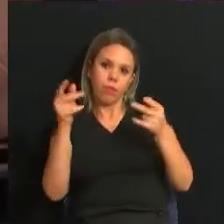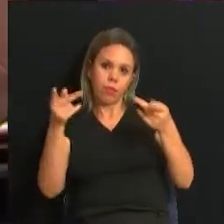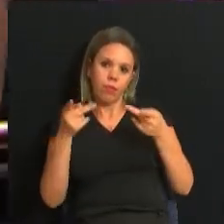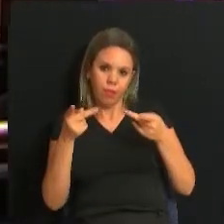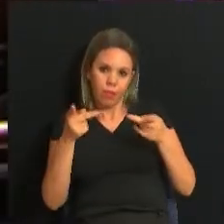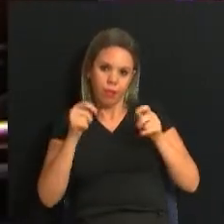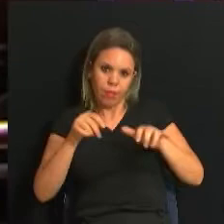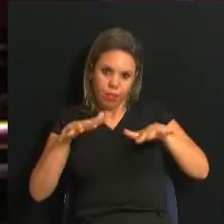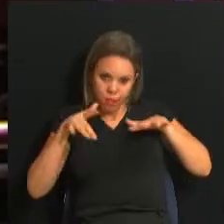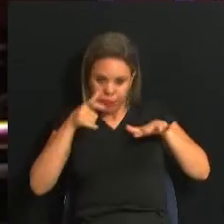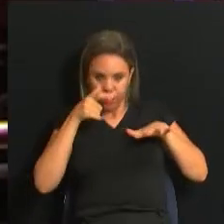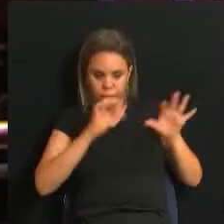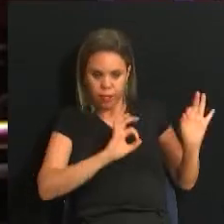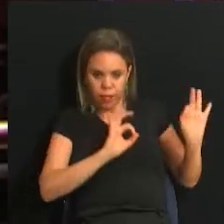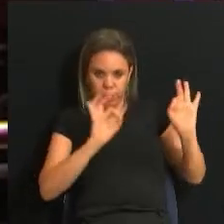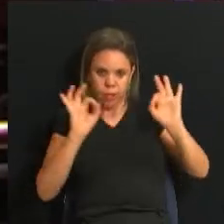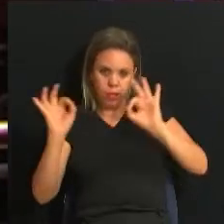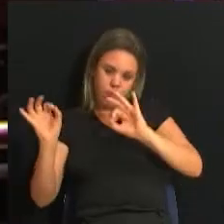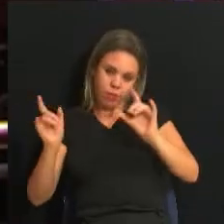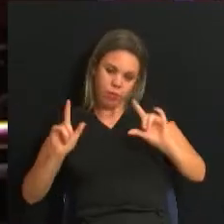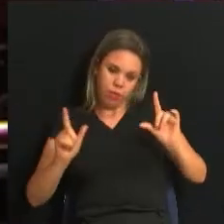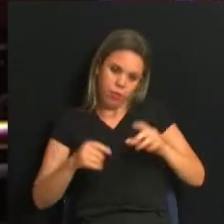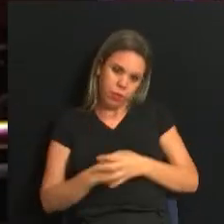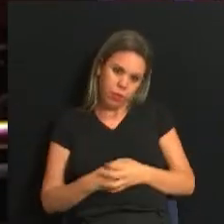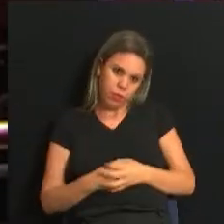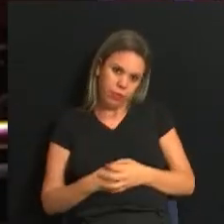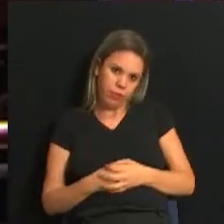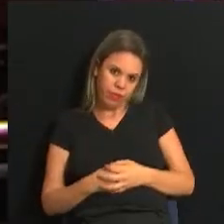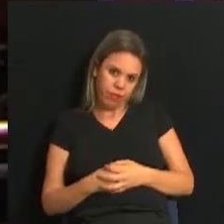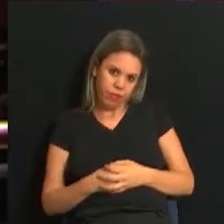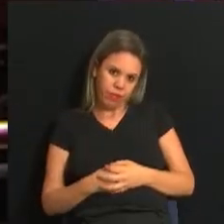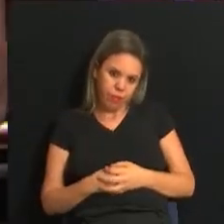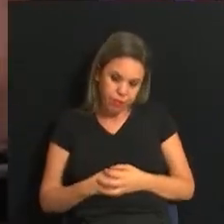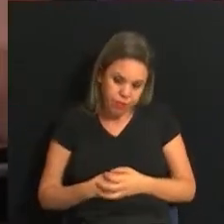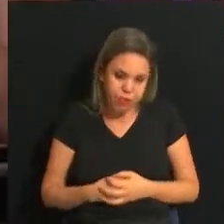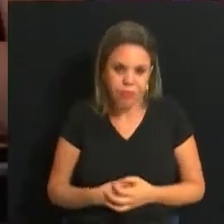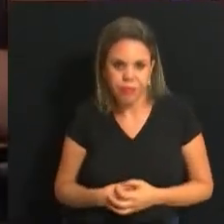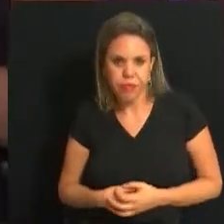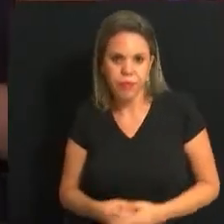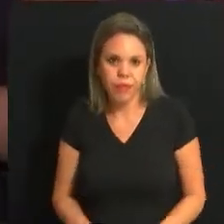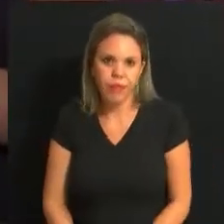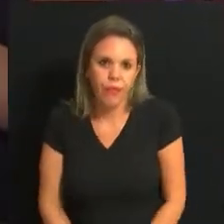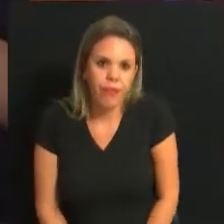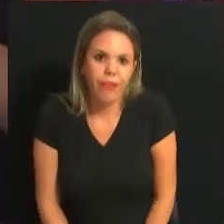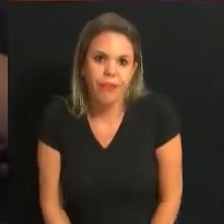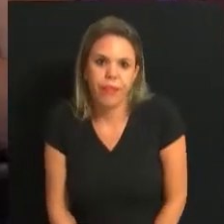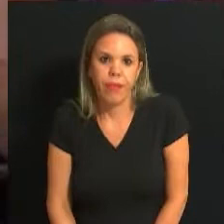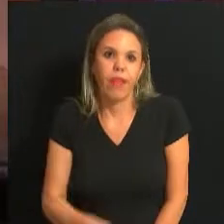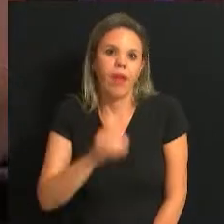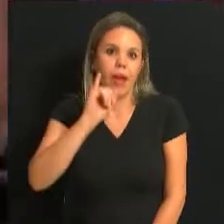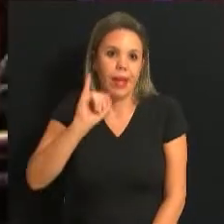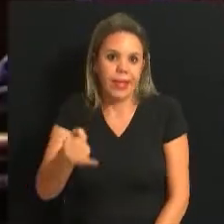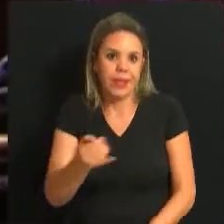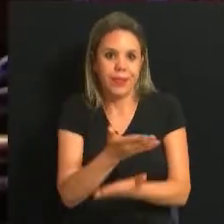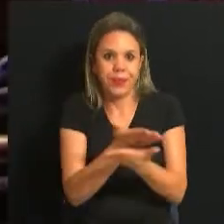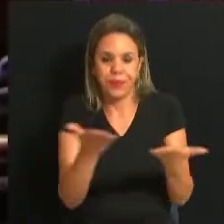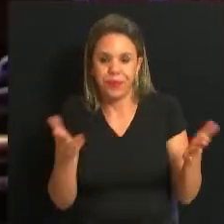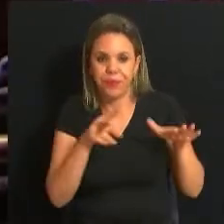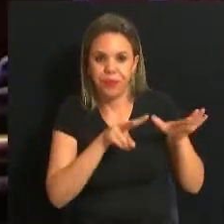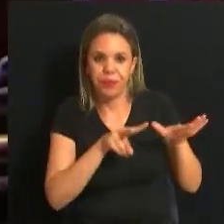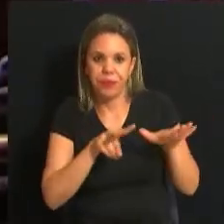para acompanhar, né, pela televisão, Isso. enfim. Pessoal, olha, aproveitem, está sendo uma